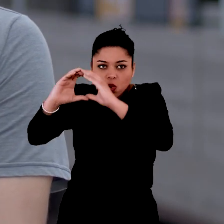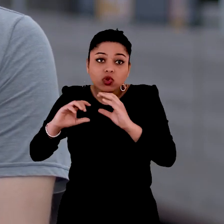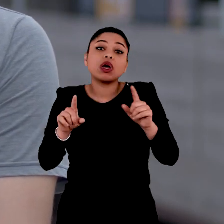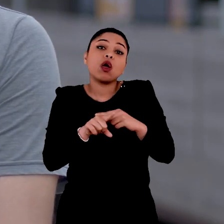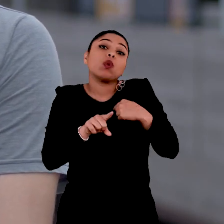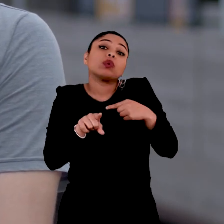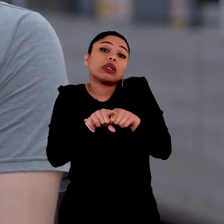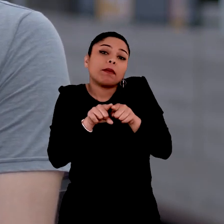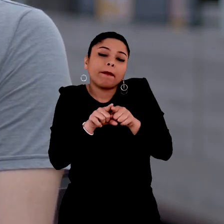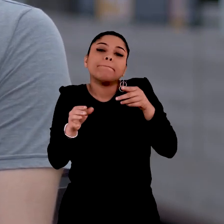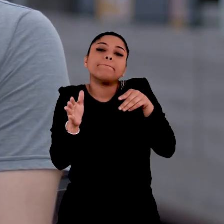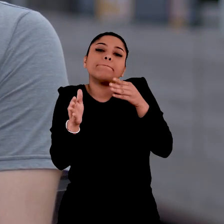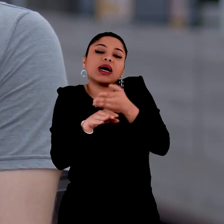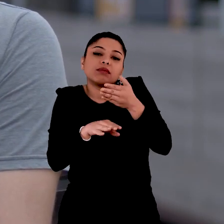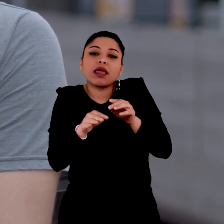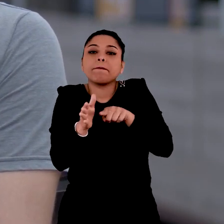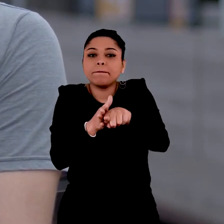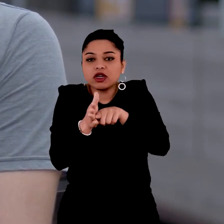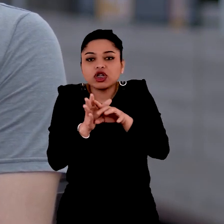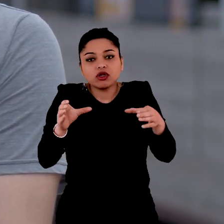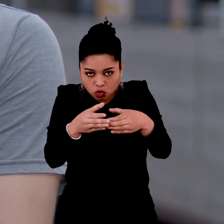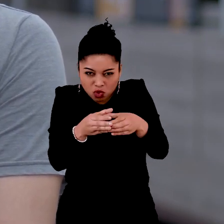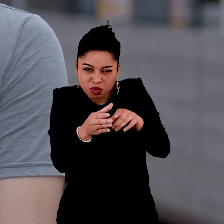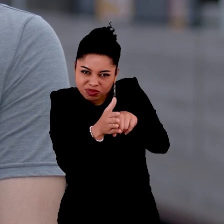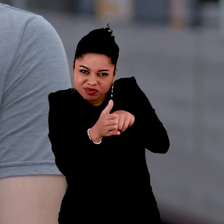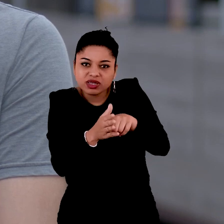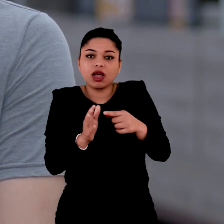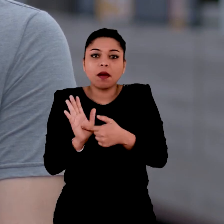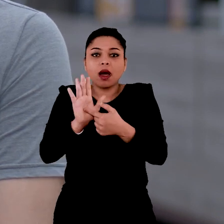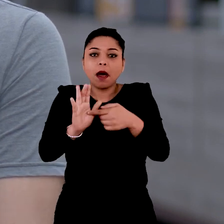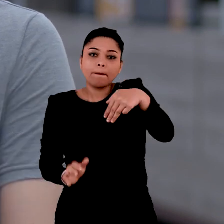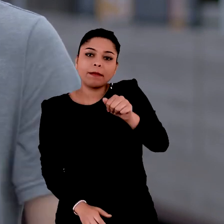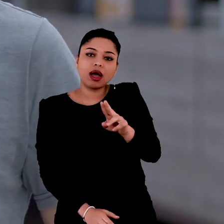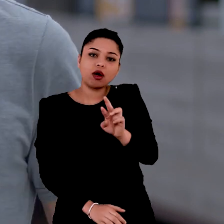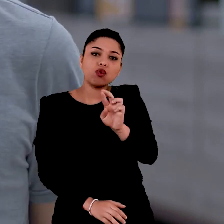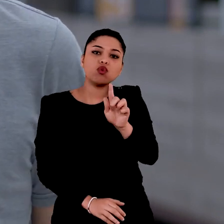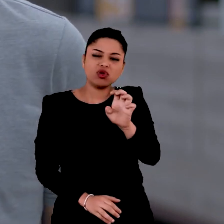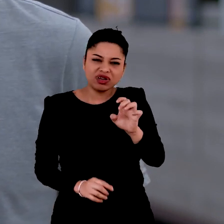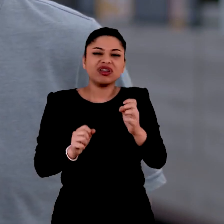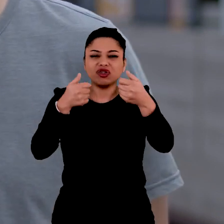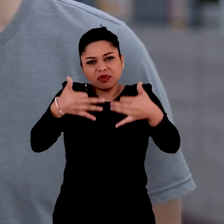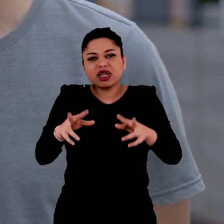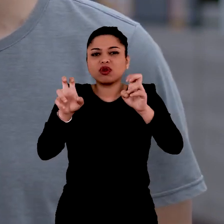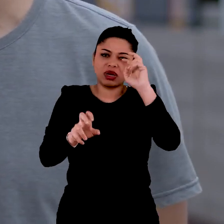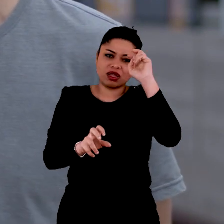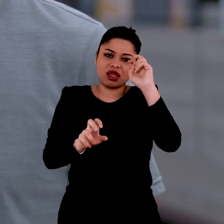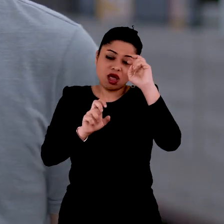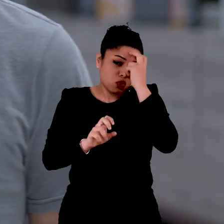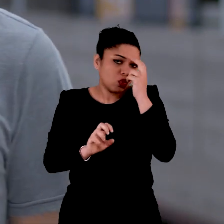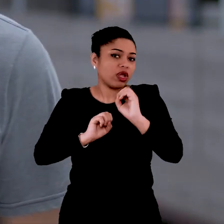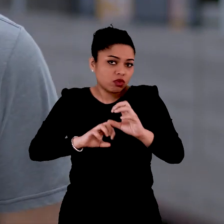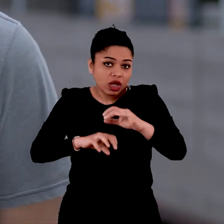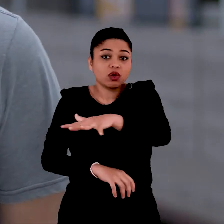Palácio Gustavo Capanema, e a partir do mestrado, né, minha pesquisa se estendeu também